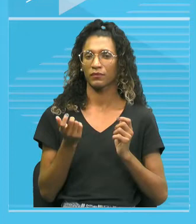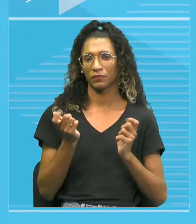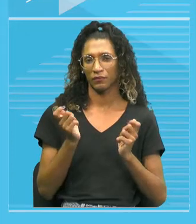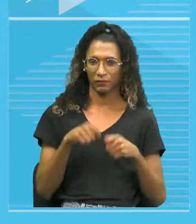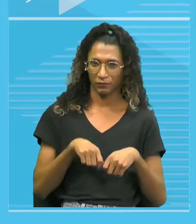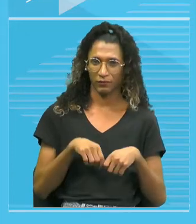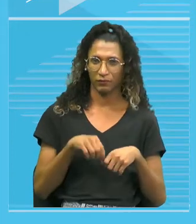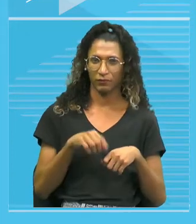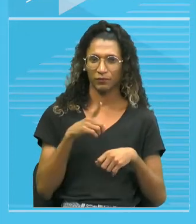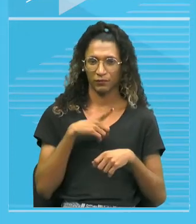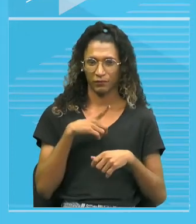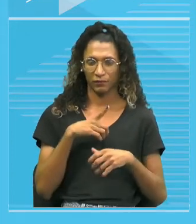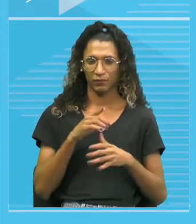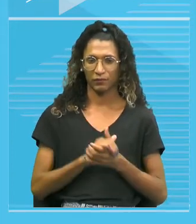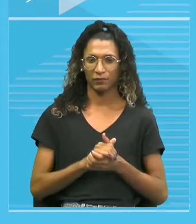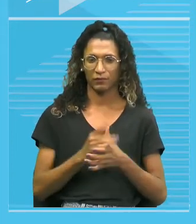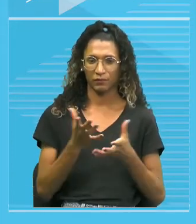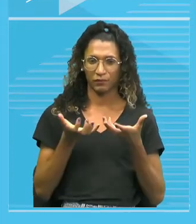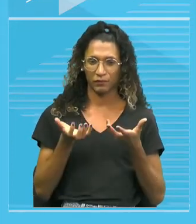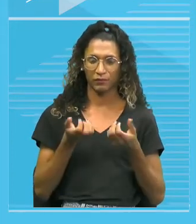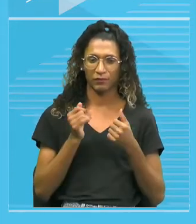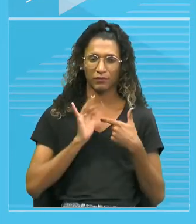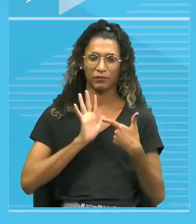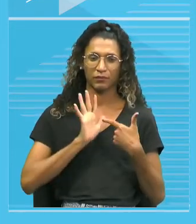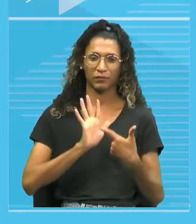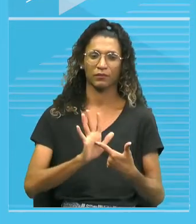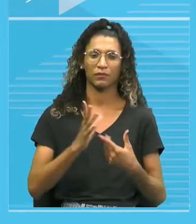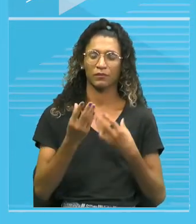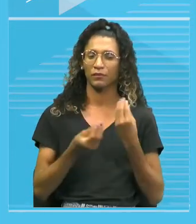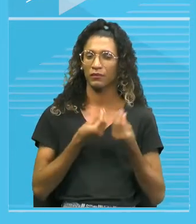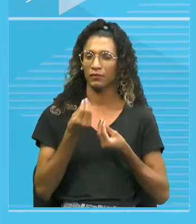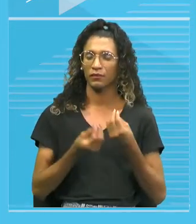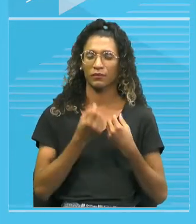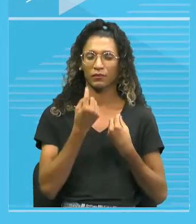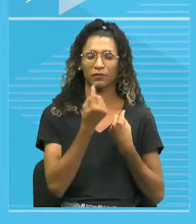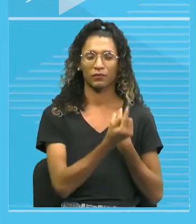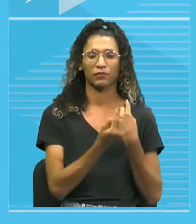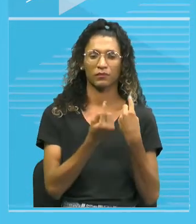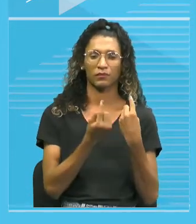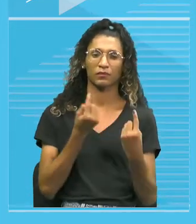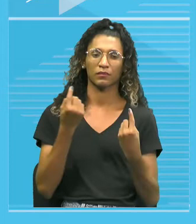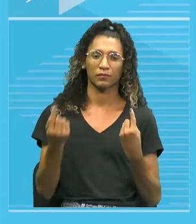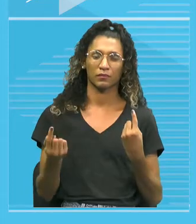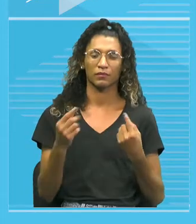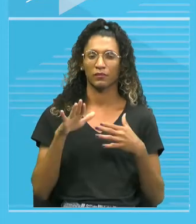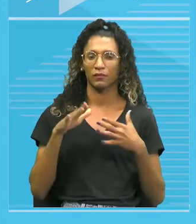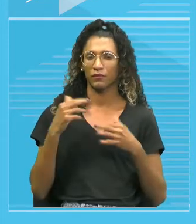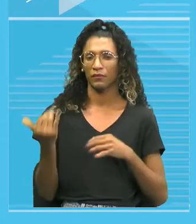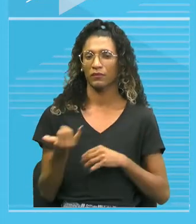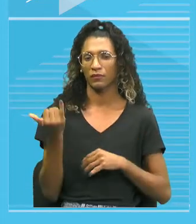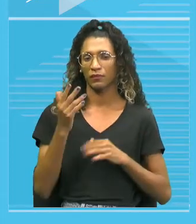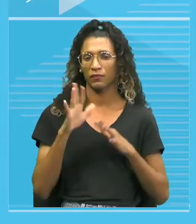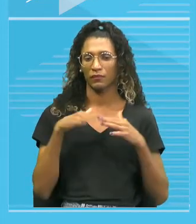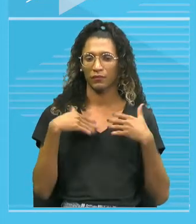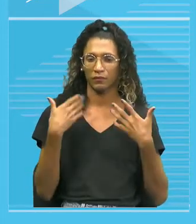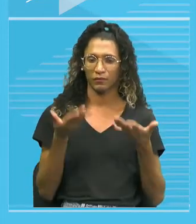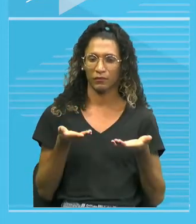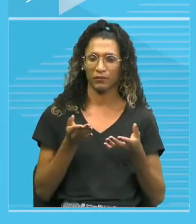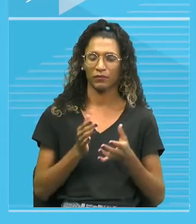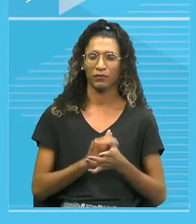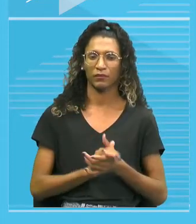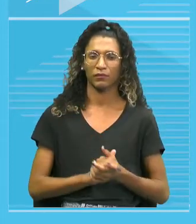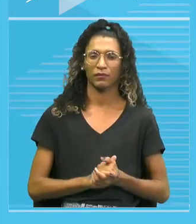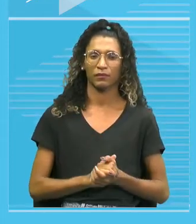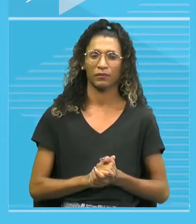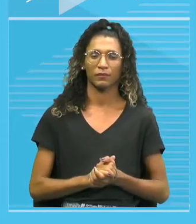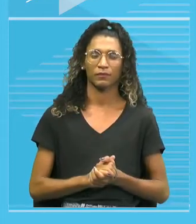superpotências que queriam mostrar, cada uma, quem era a mais importante. Ora mais que coisa sem